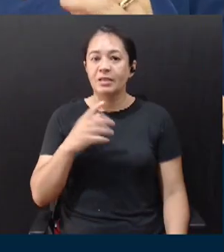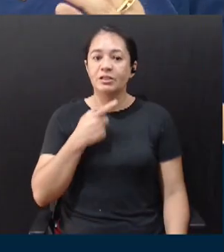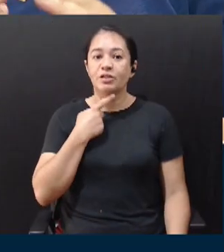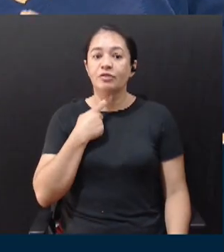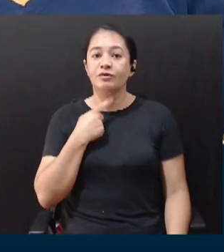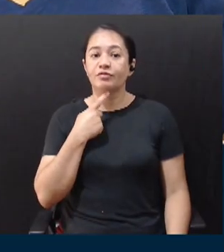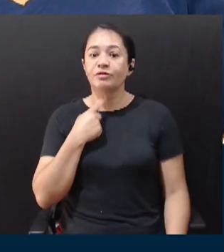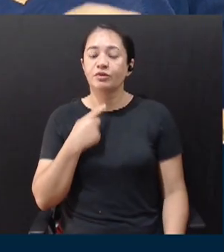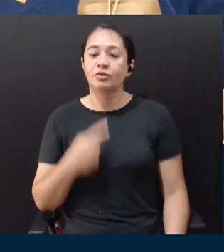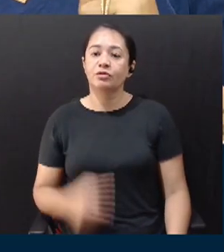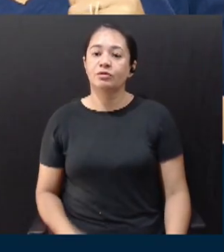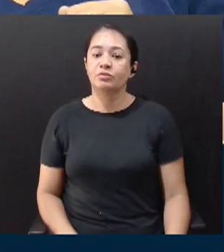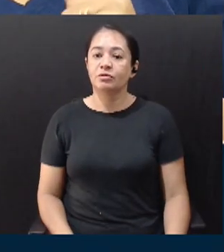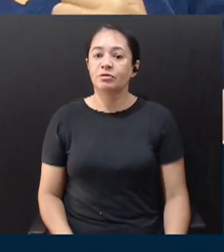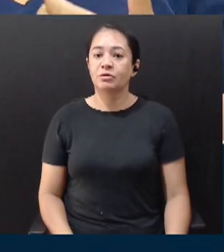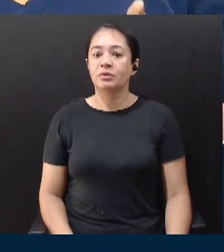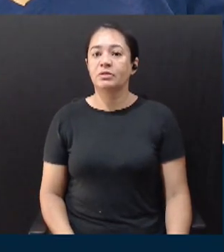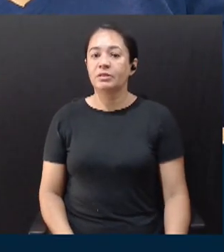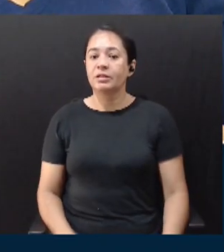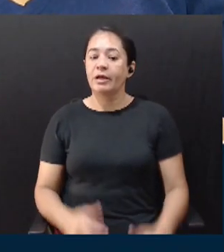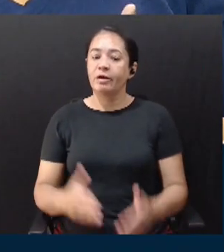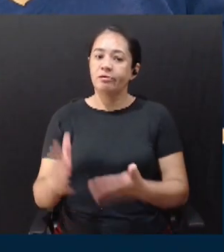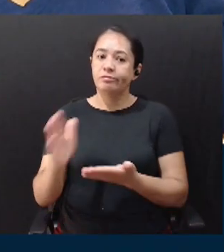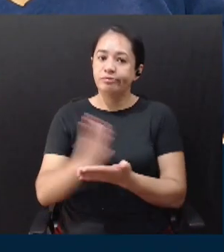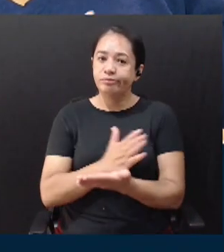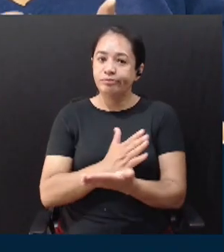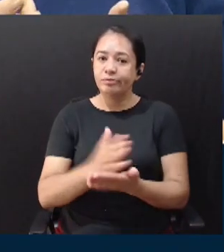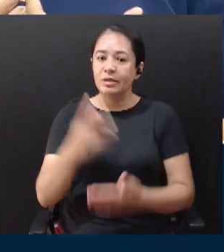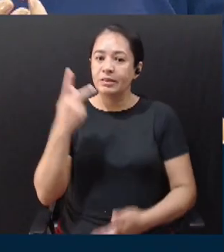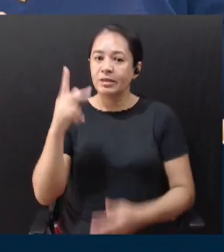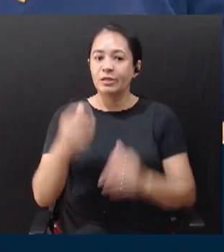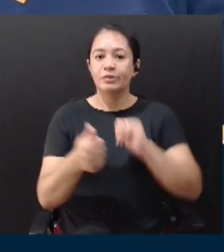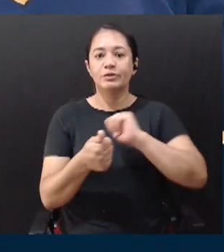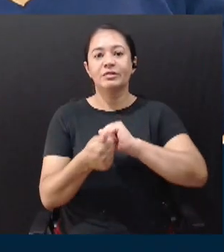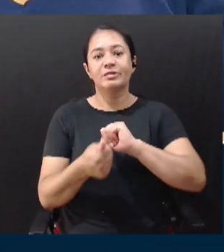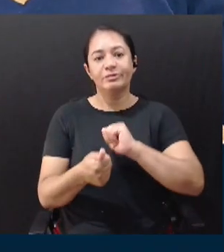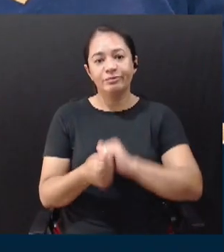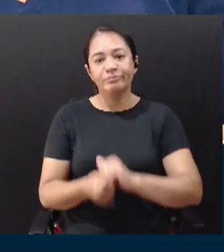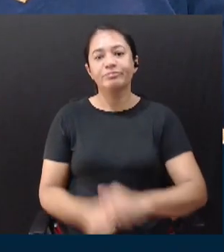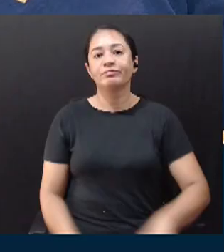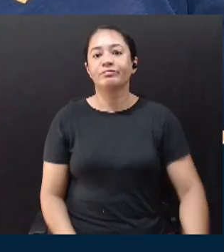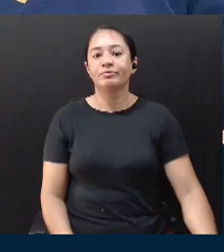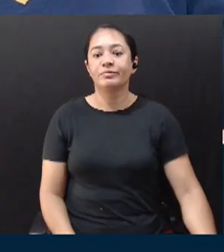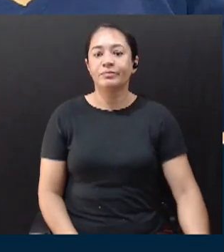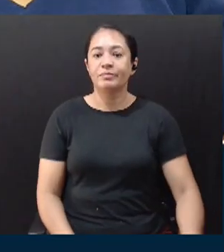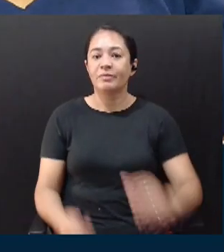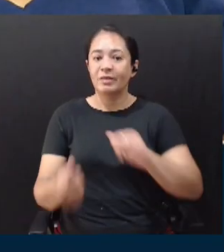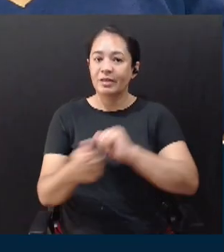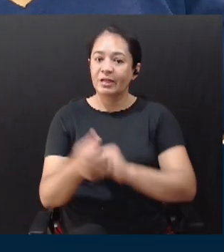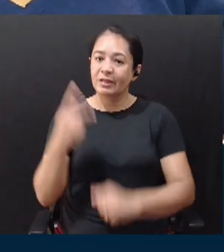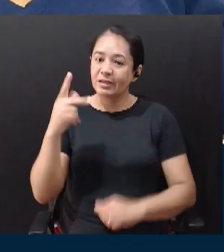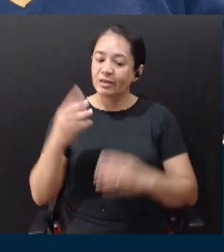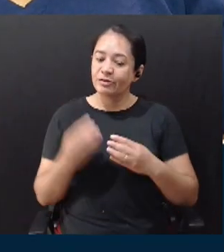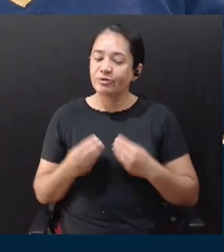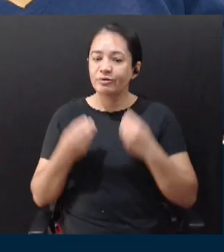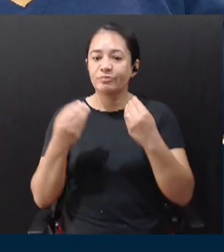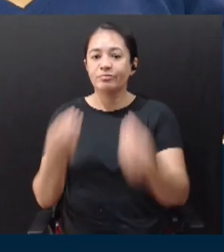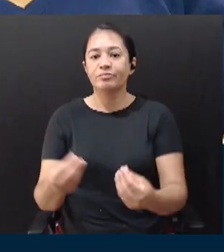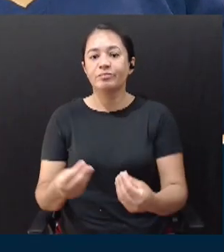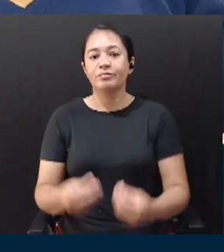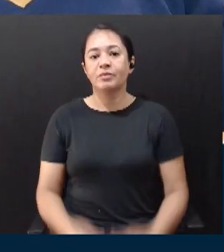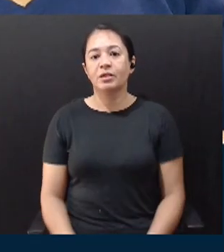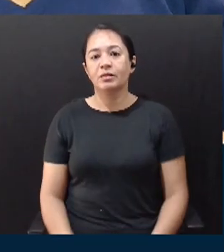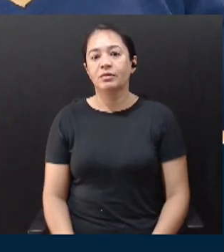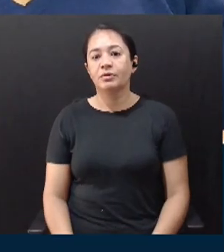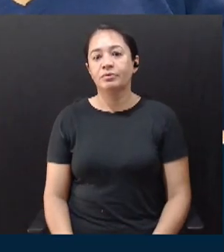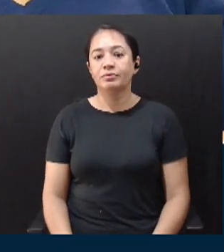vai interferir na sua qualidade, na qualidade da sua entrega, na qualidade do seu desempenho diário, não